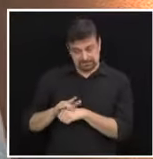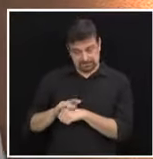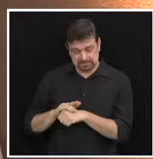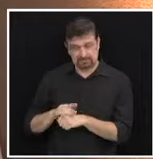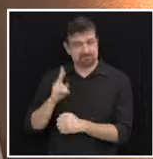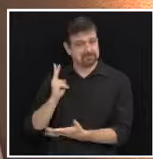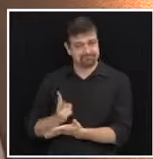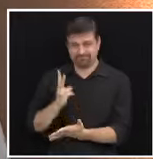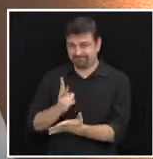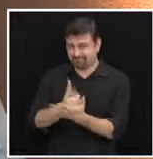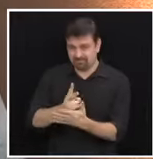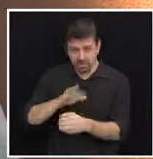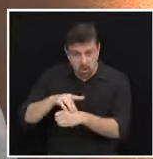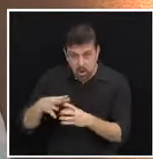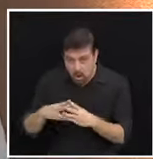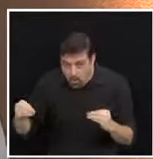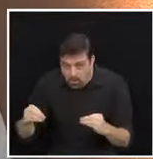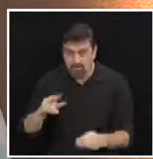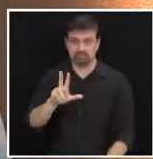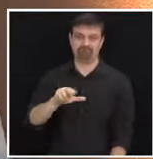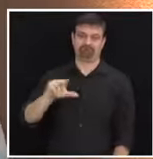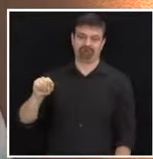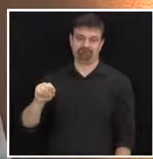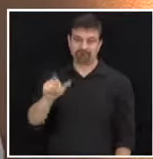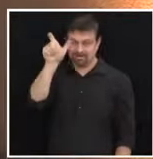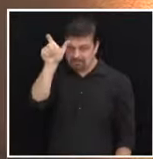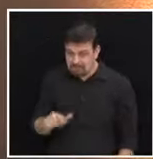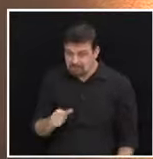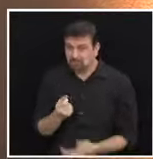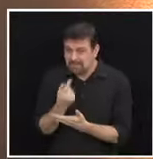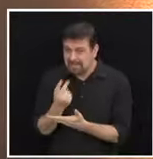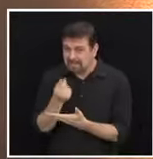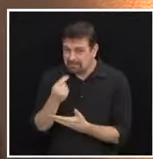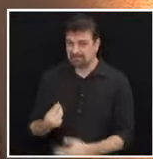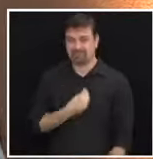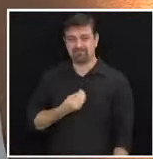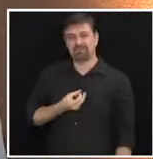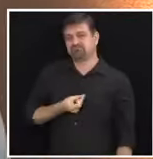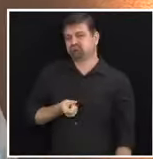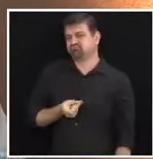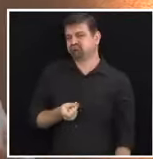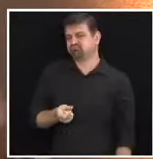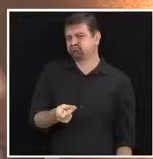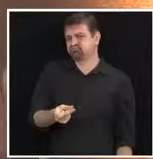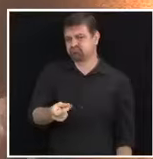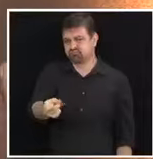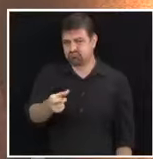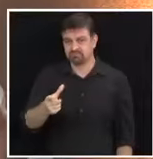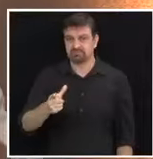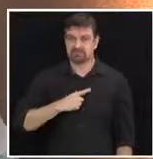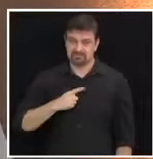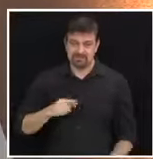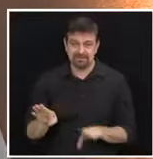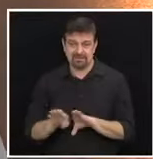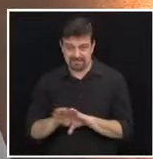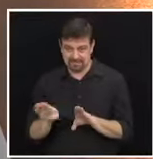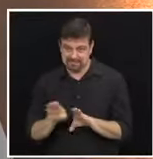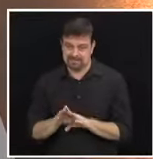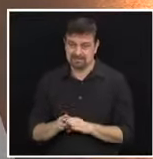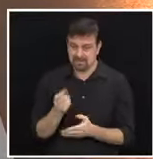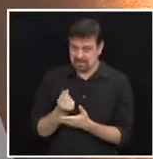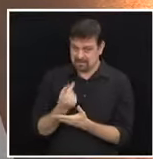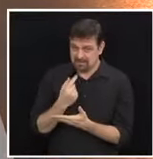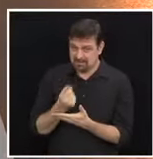crônica que não tem cura e a pessoa precisa continuar com o remédio para o resto da vida. Mas tem um efeito adverso, entre aspas,